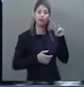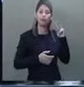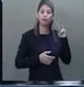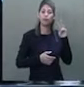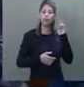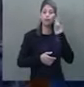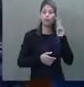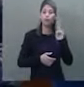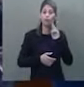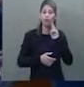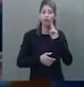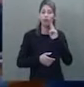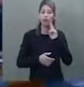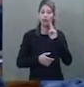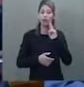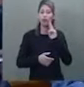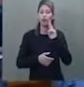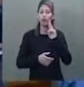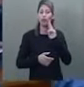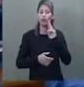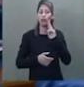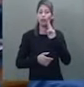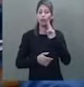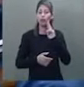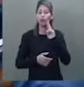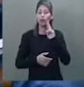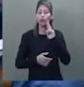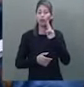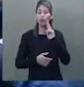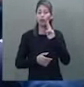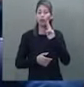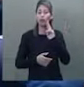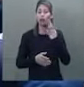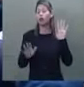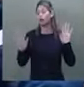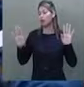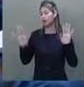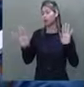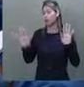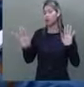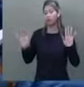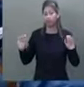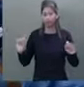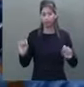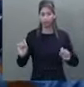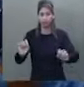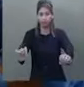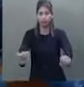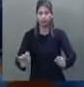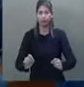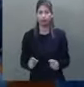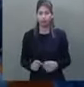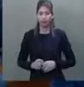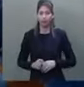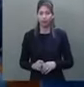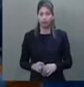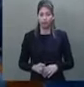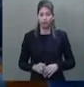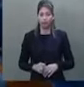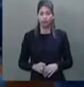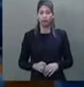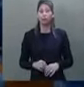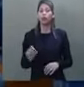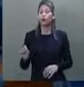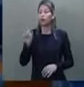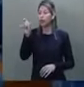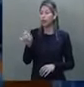Na verdade, essa sugestão... que cancelar a votação, né, presidente? É, não, é o caminho regimental que nós encontramos. O Alisson, que é do Sindileges, dos servidores,